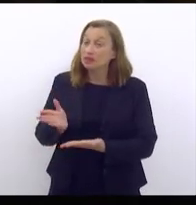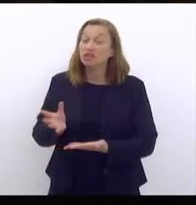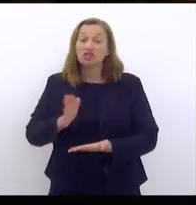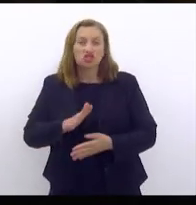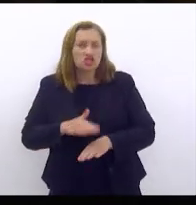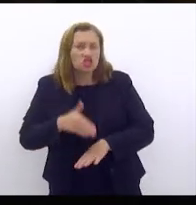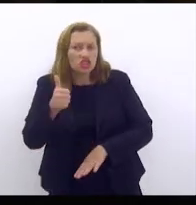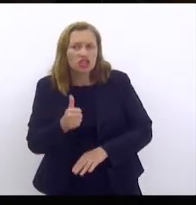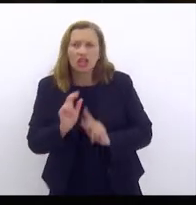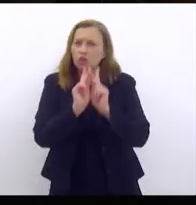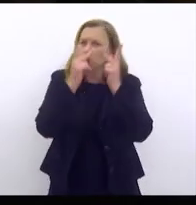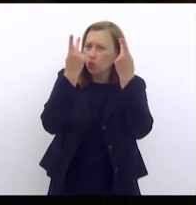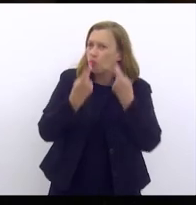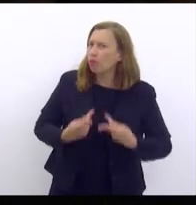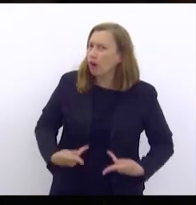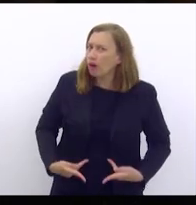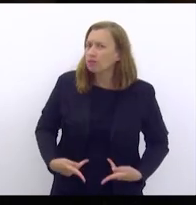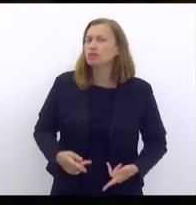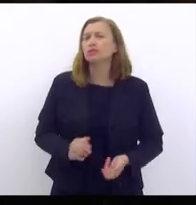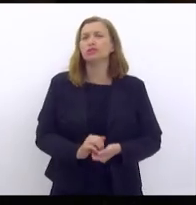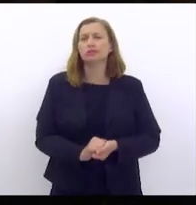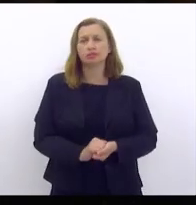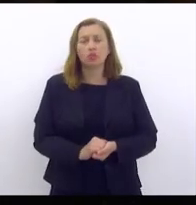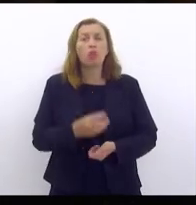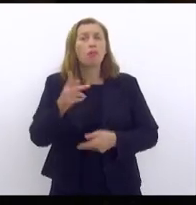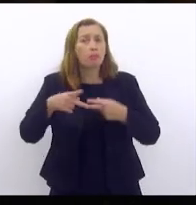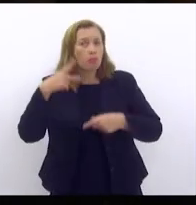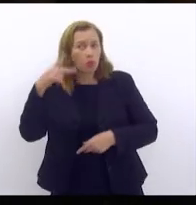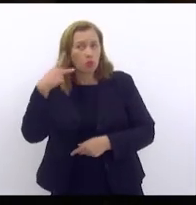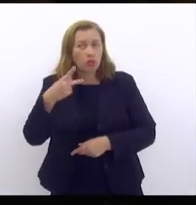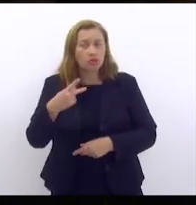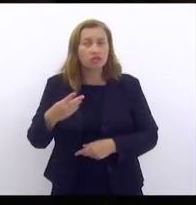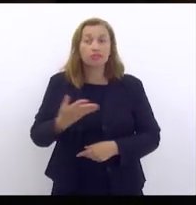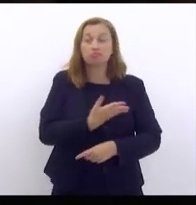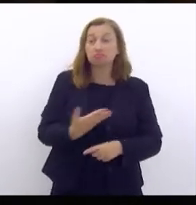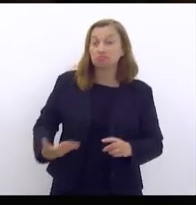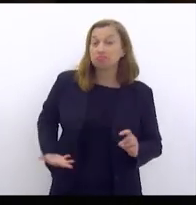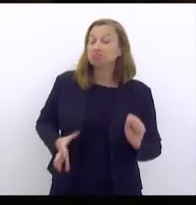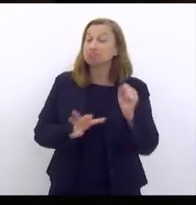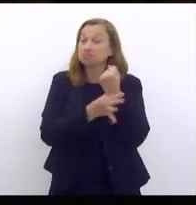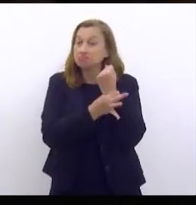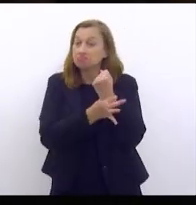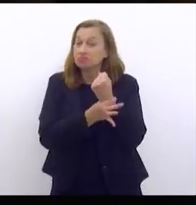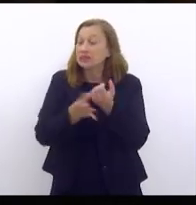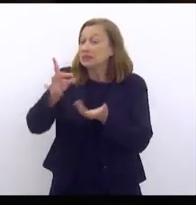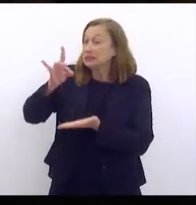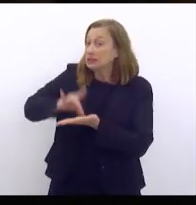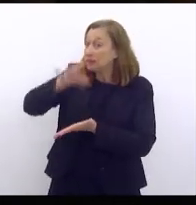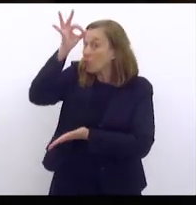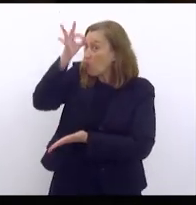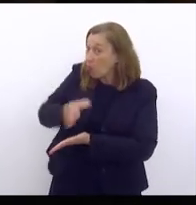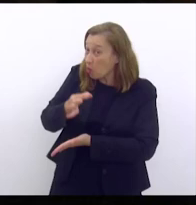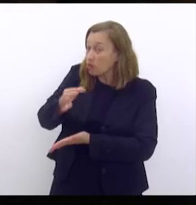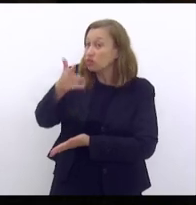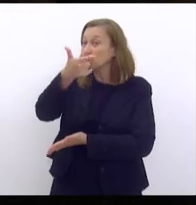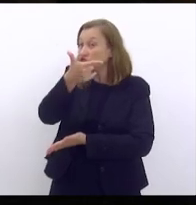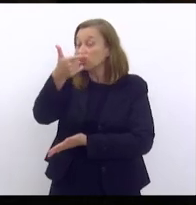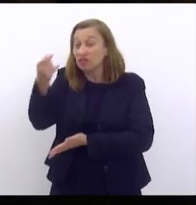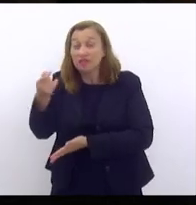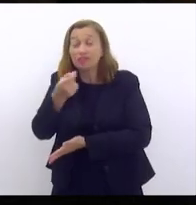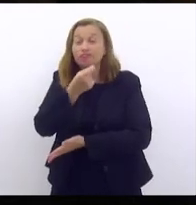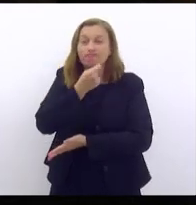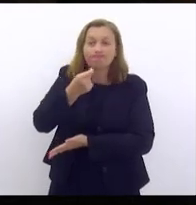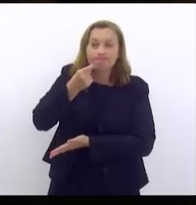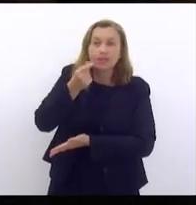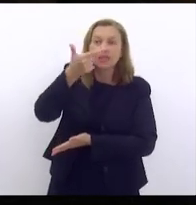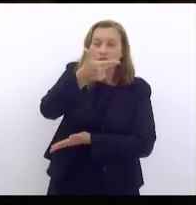humana, daquilo que deveria ser uma política pública de segurança. Exatamente hoje, dia 20 de